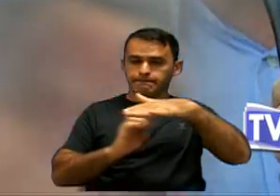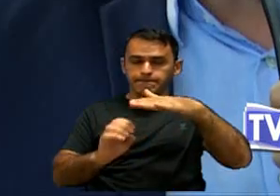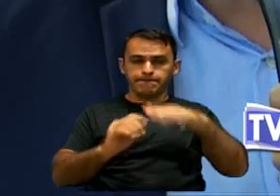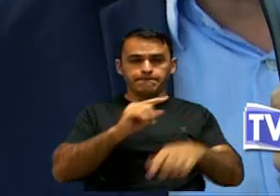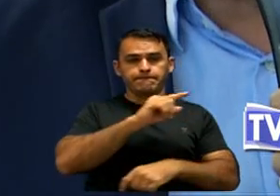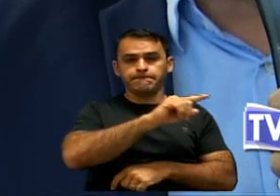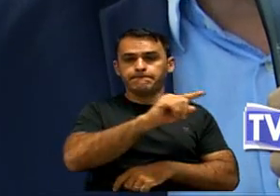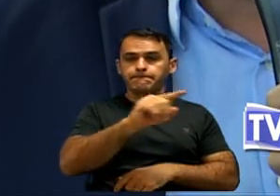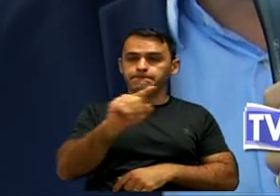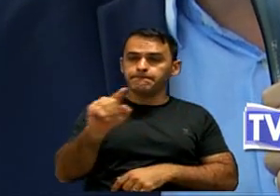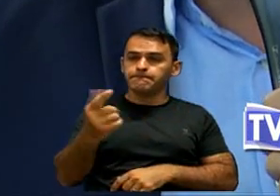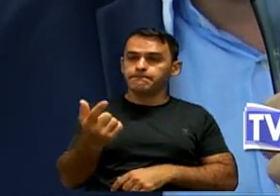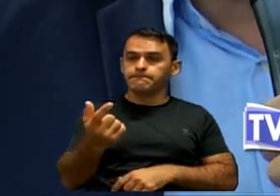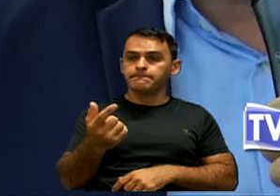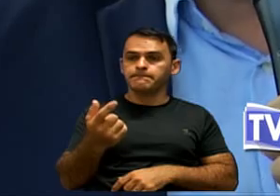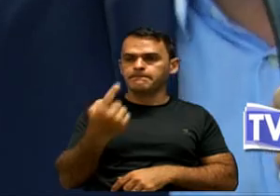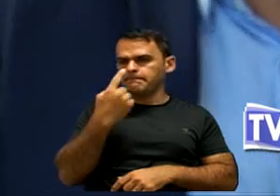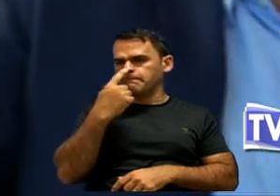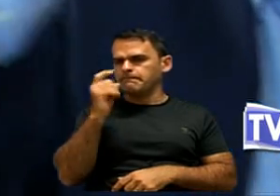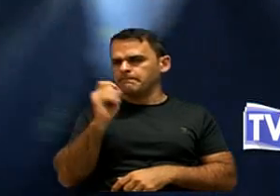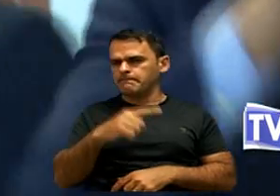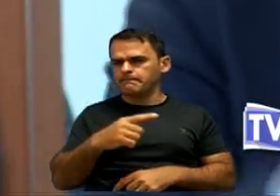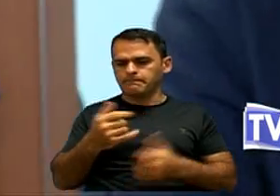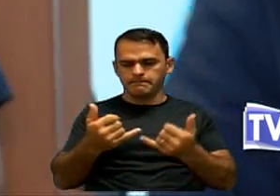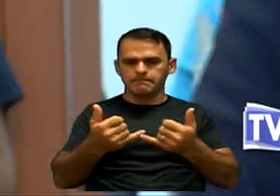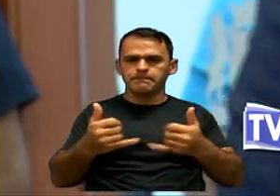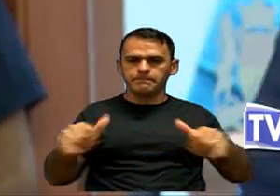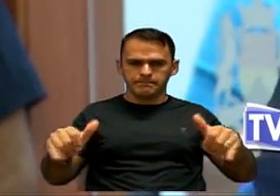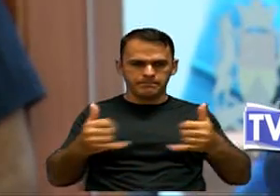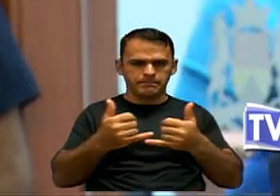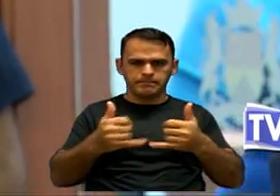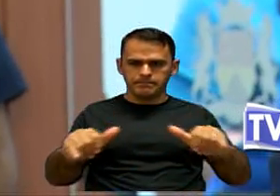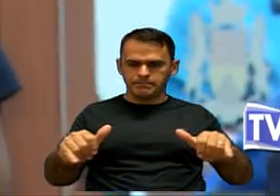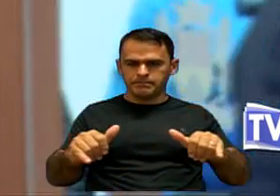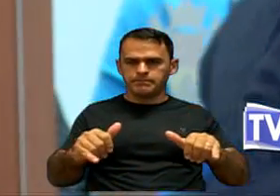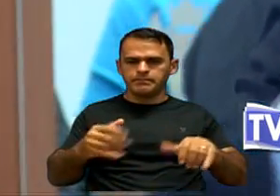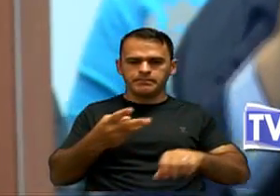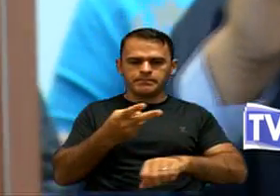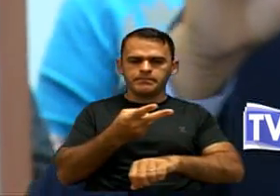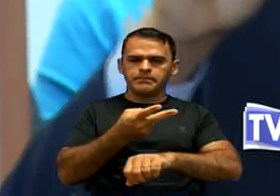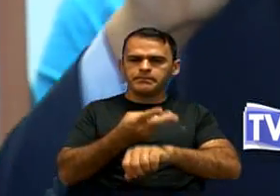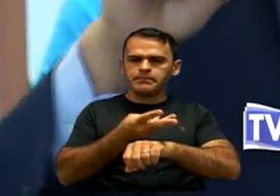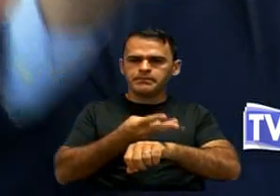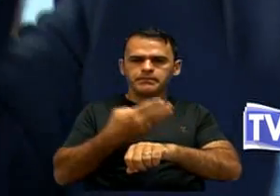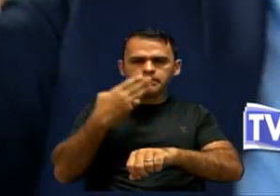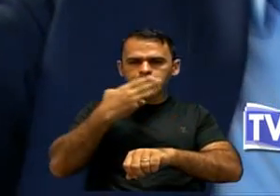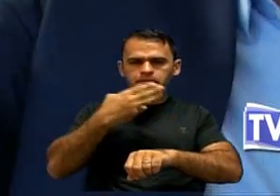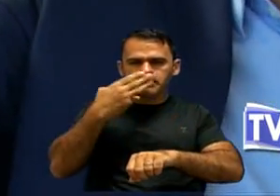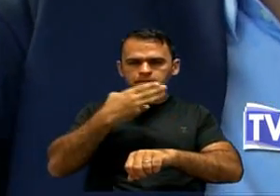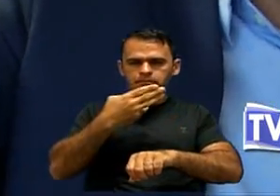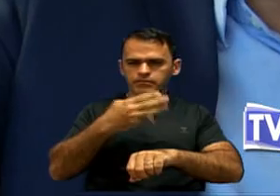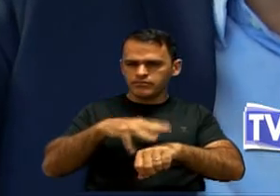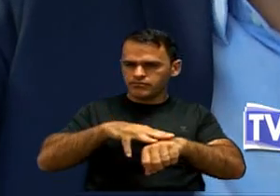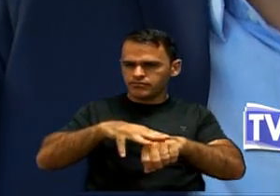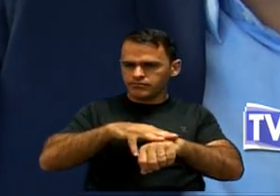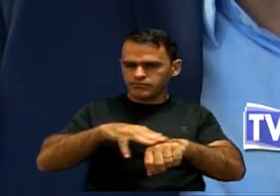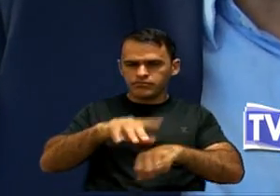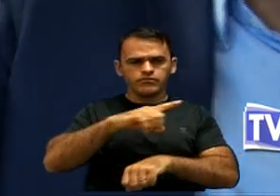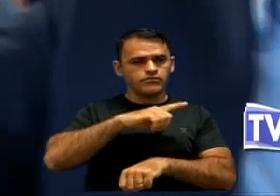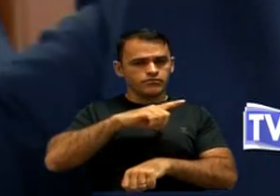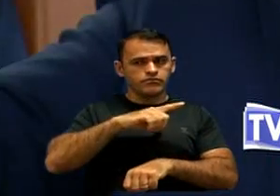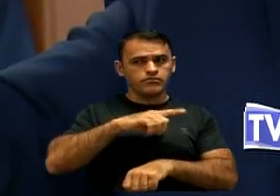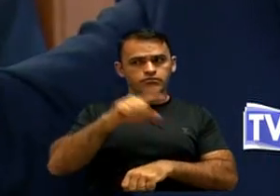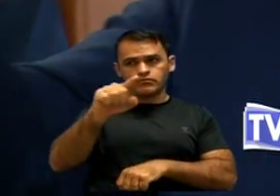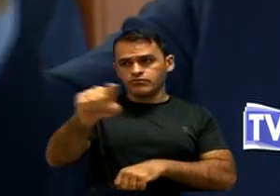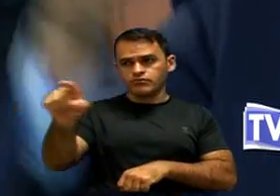sucateiros que compram o cobre sem nota fiscal. Então nós precisamos fechar também o outro cerco, que